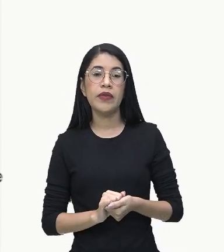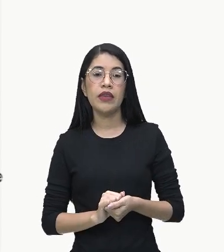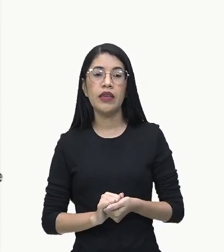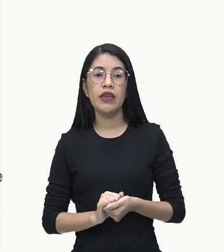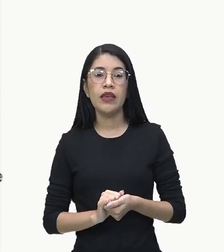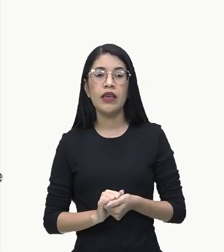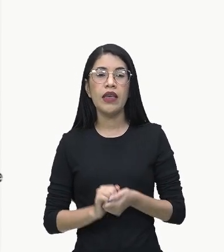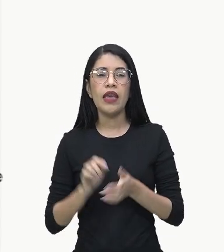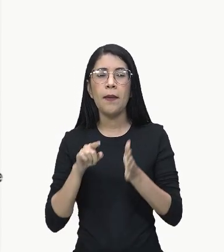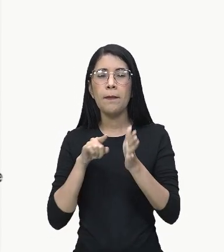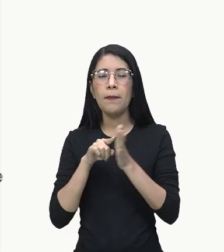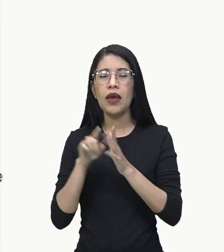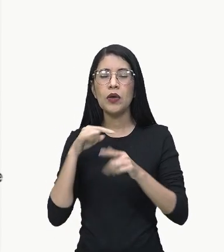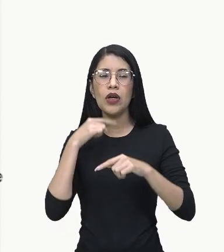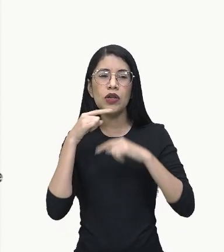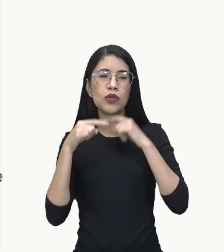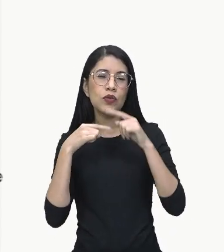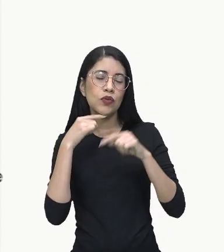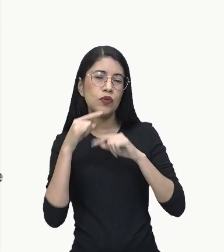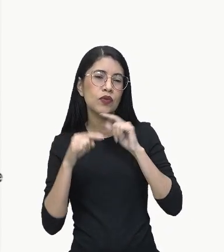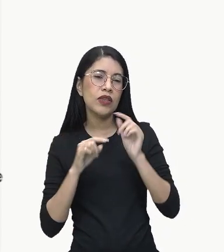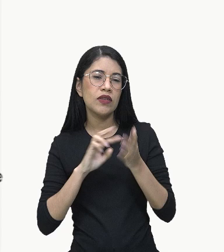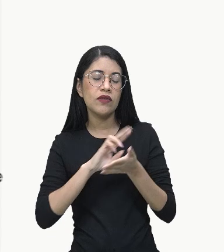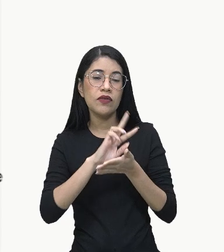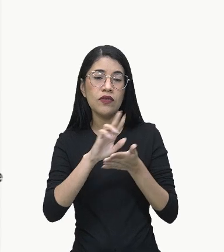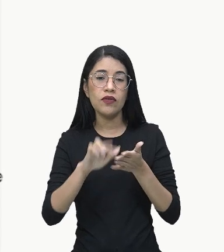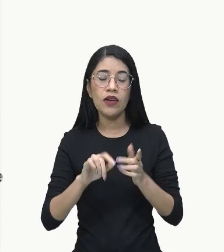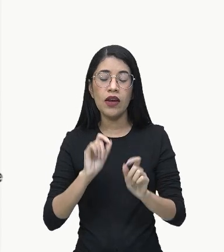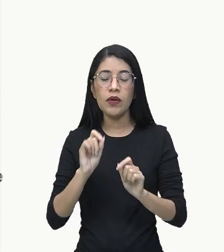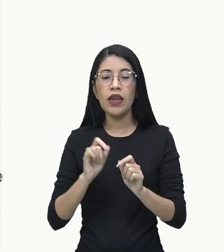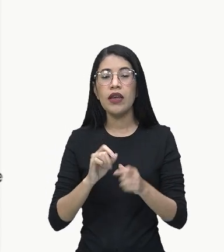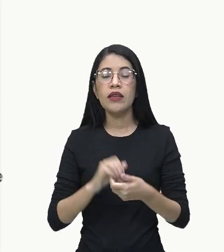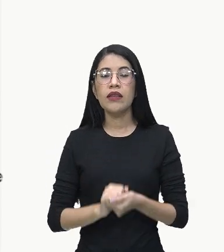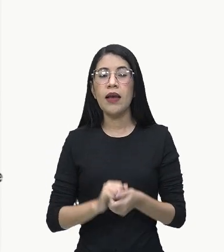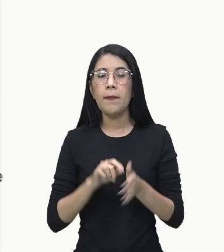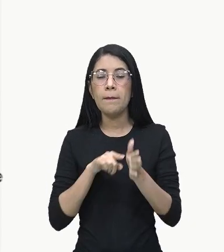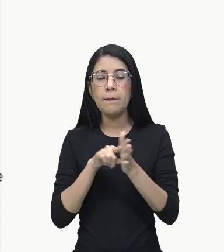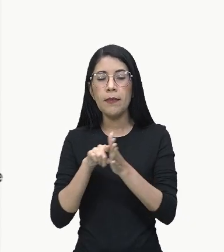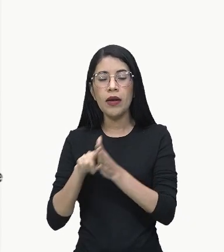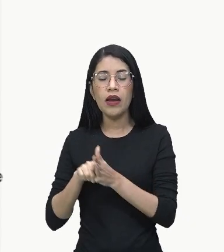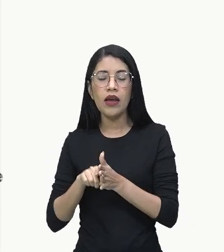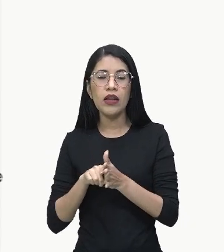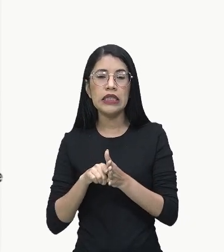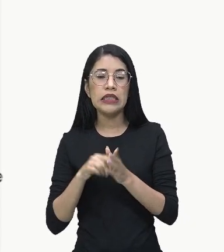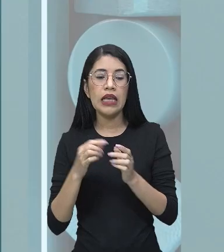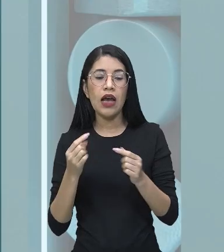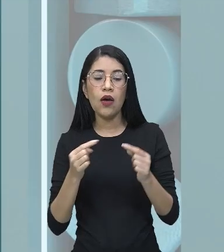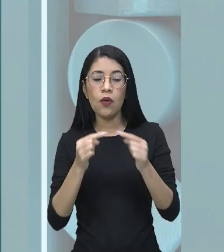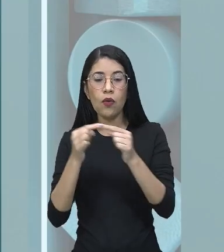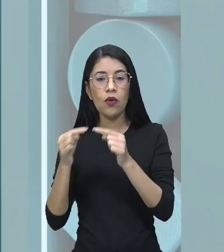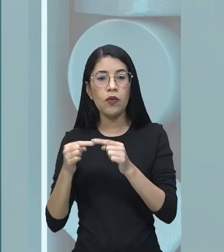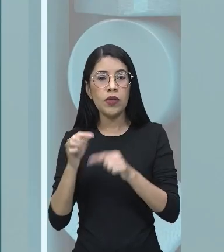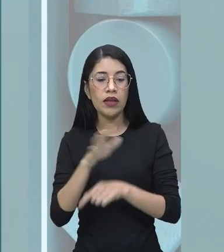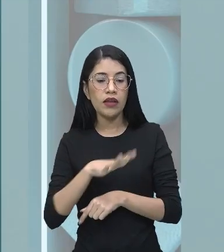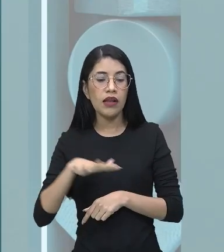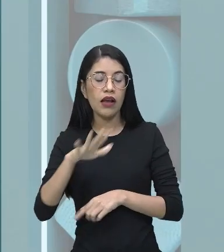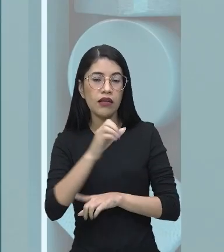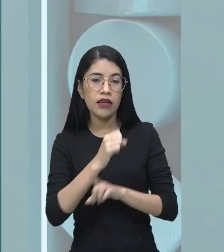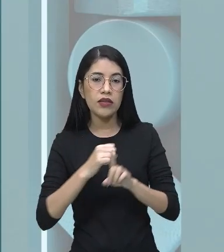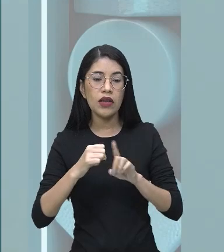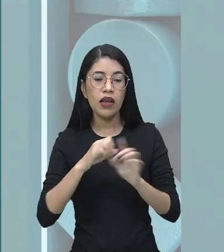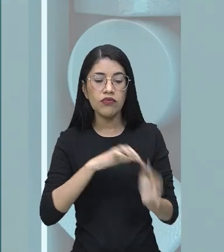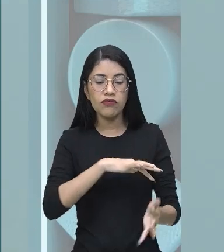seus questionamentos, desse seu processo de buscar se enquadrar neste mundo,